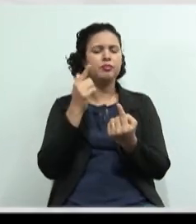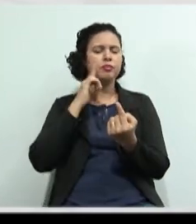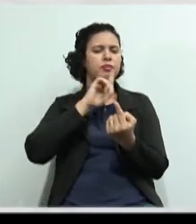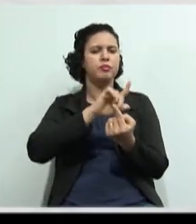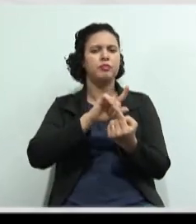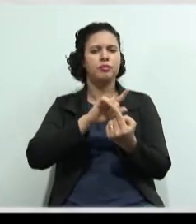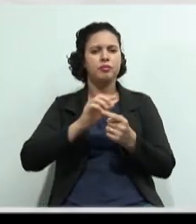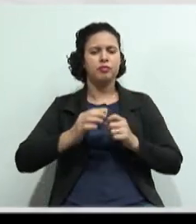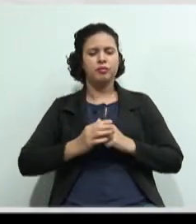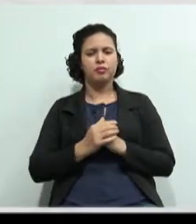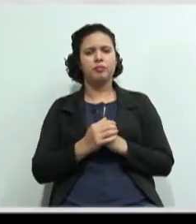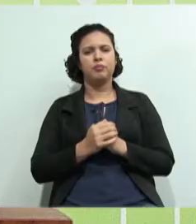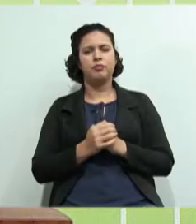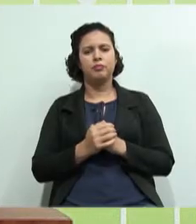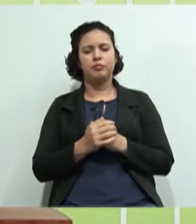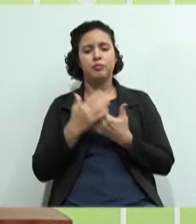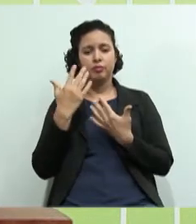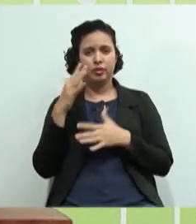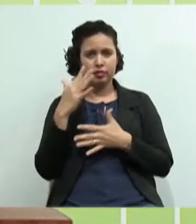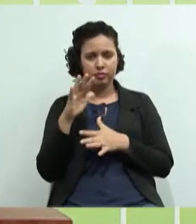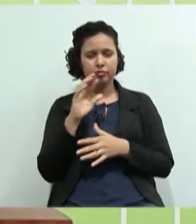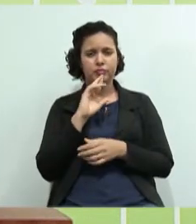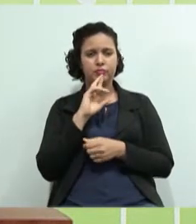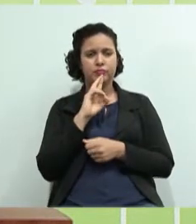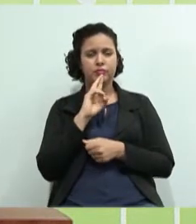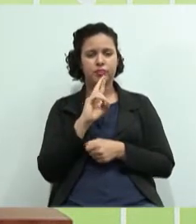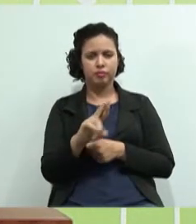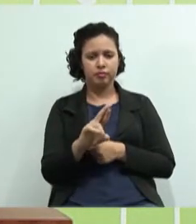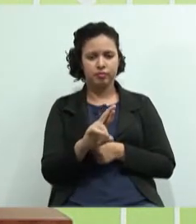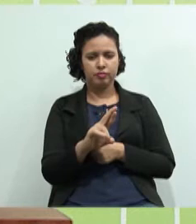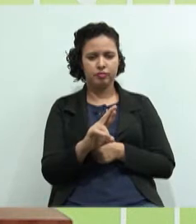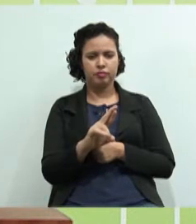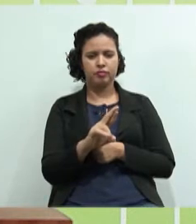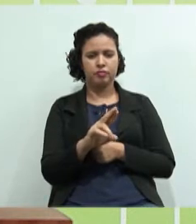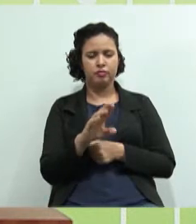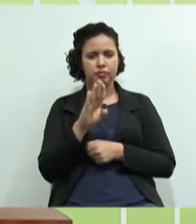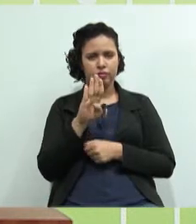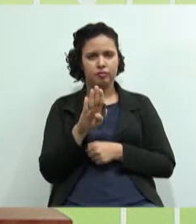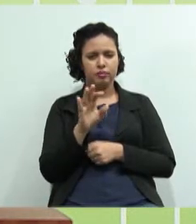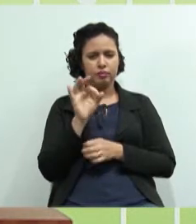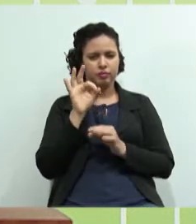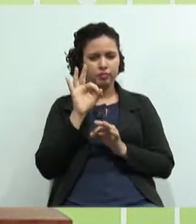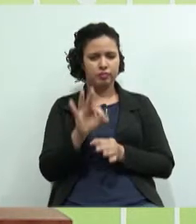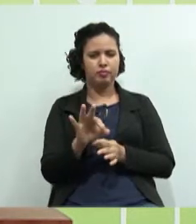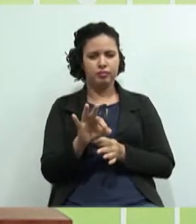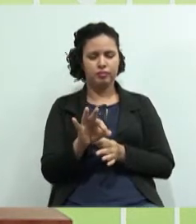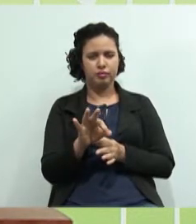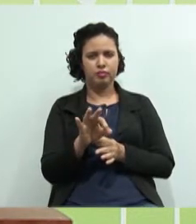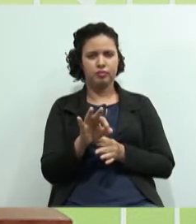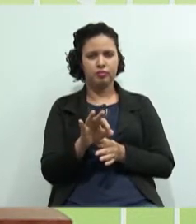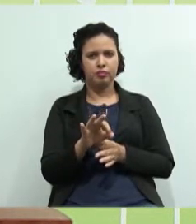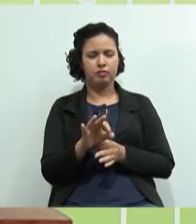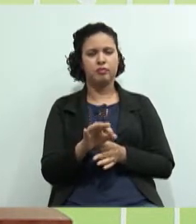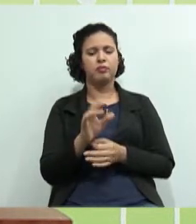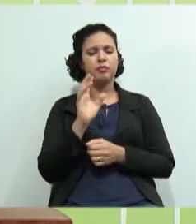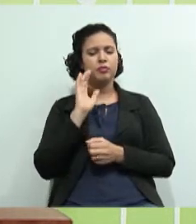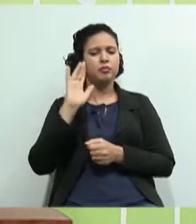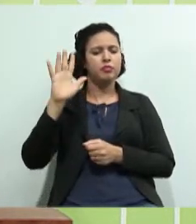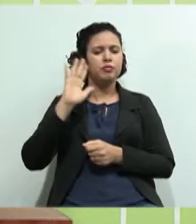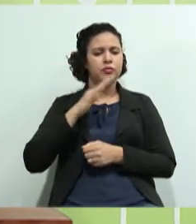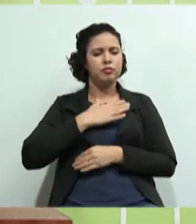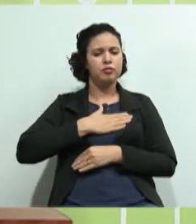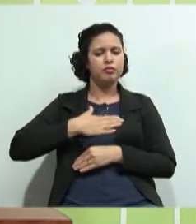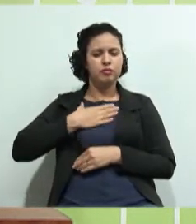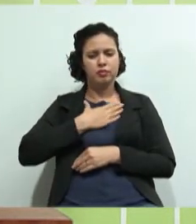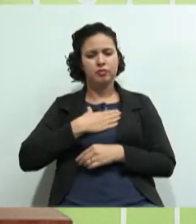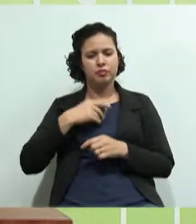você o seguinte: parabéns pelas respostas, né? Resposta B é a resposta mais correta, tá? Essa filosofia da satisfação